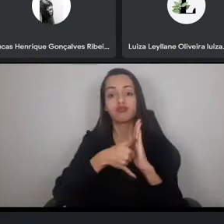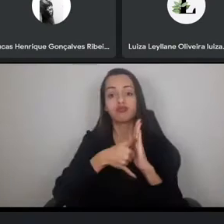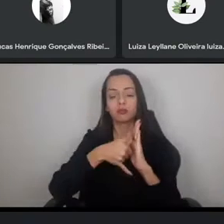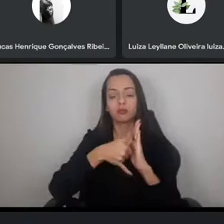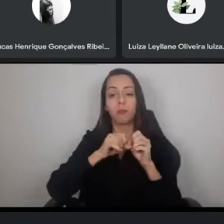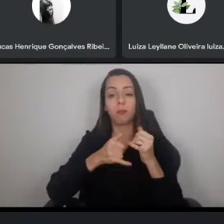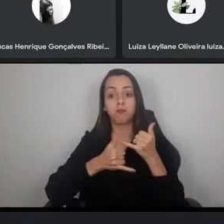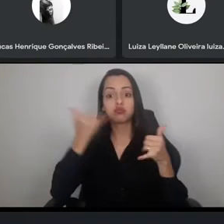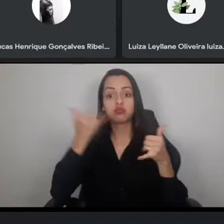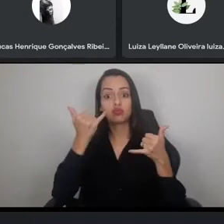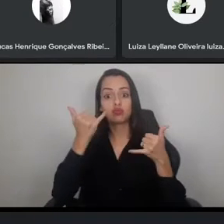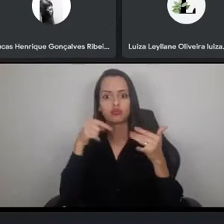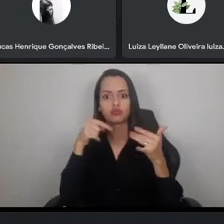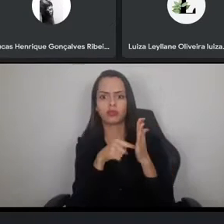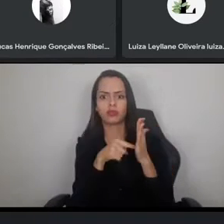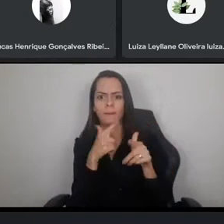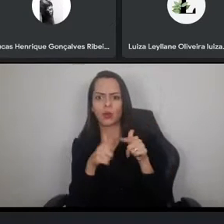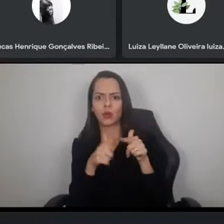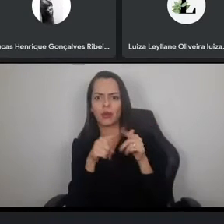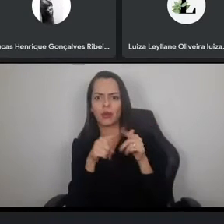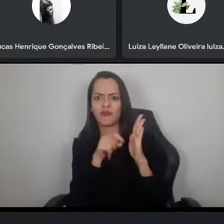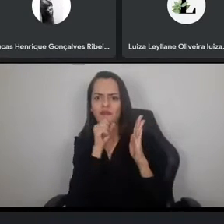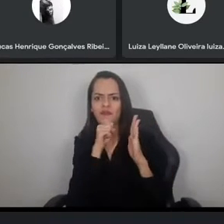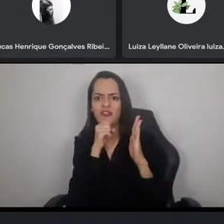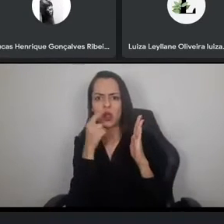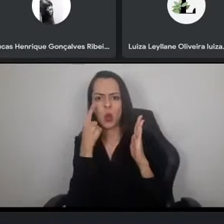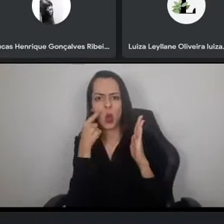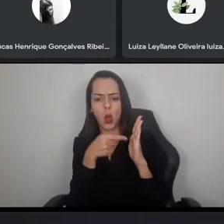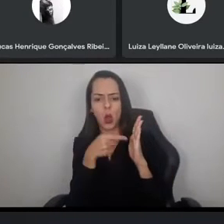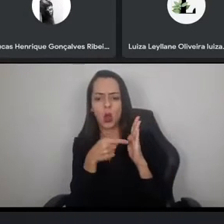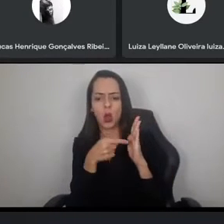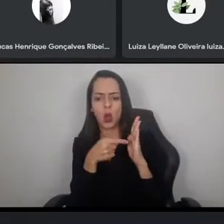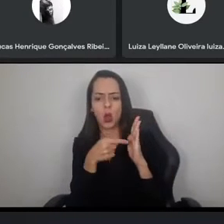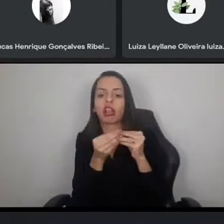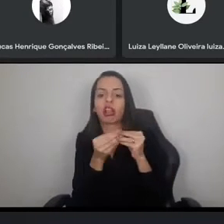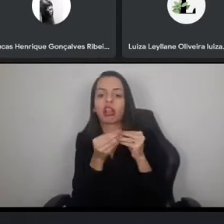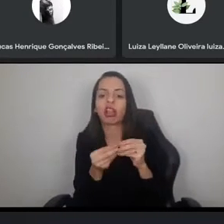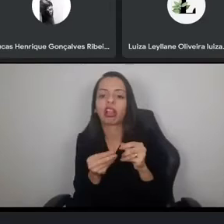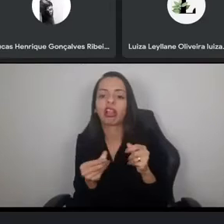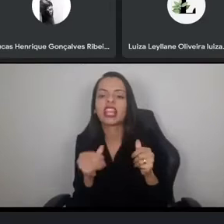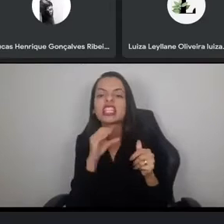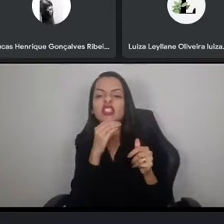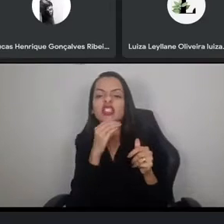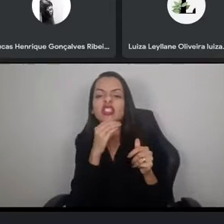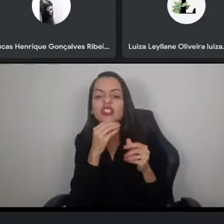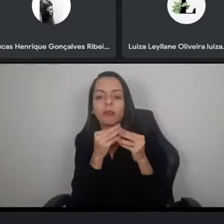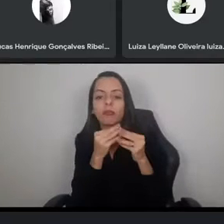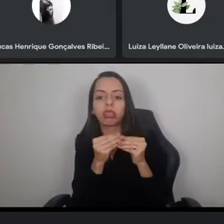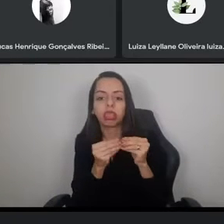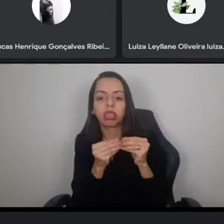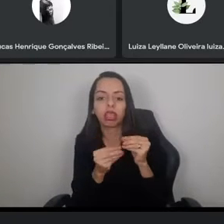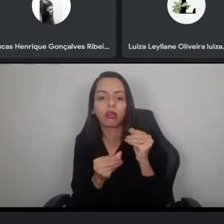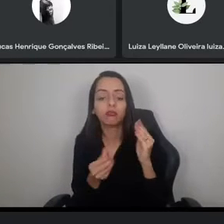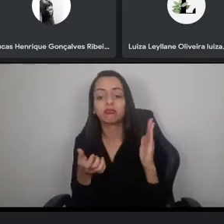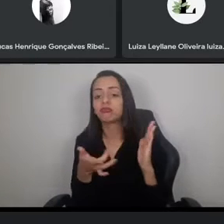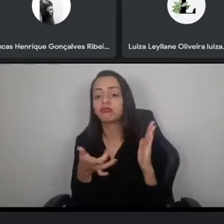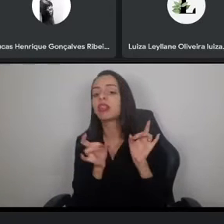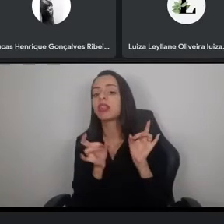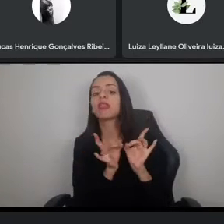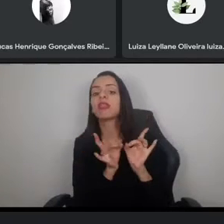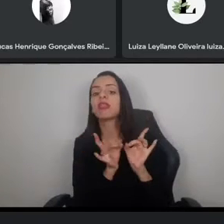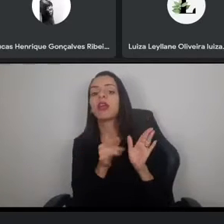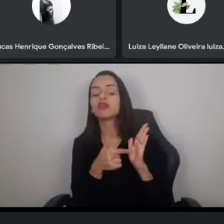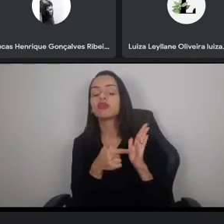uma avaria muito grande, tanto é que eles vieram a derreter, e continuou no mesmo estado. Isso não